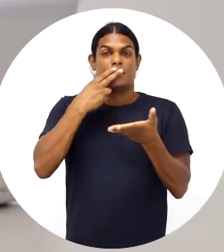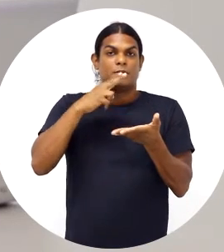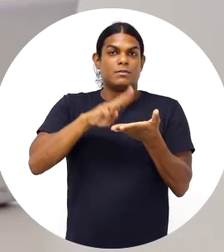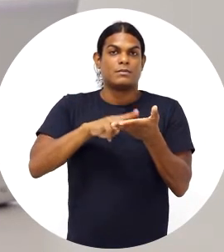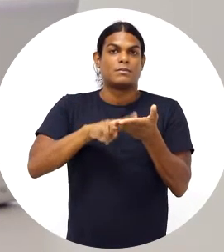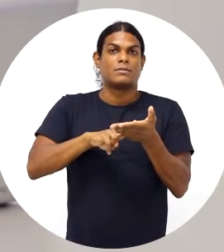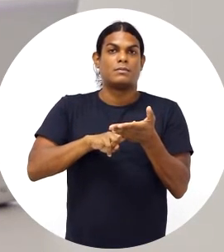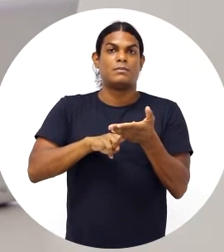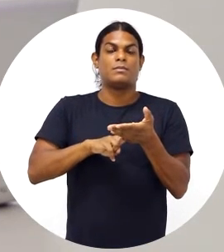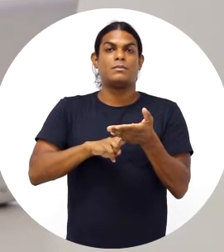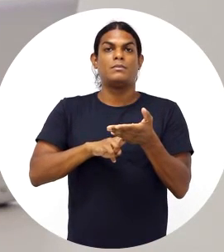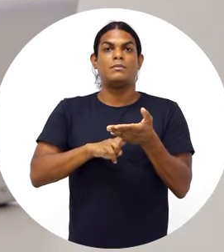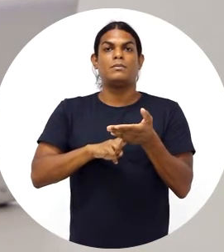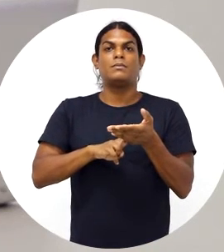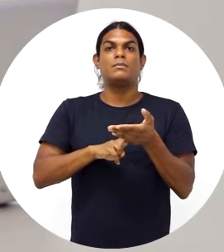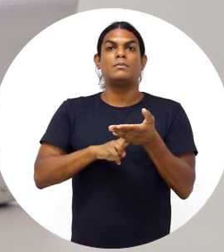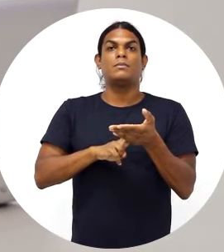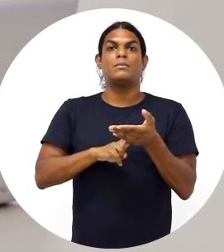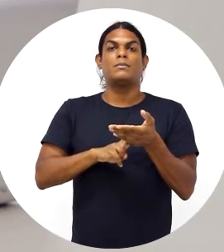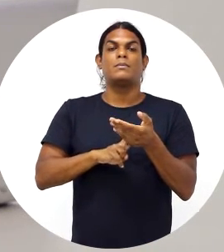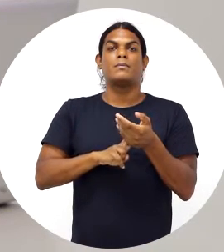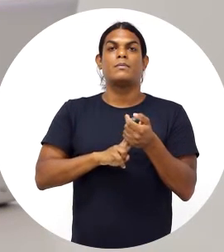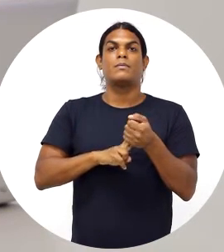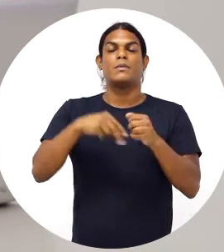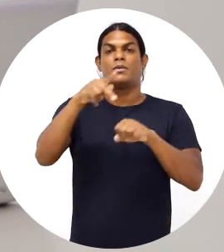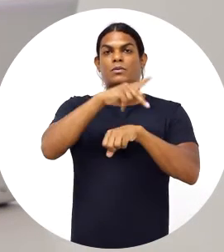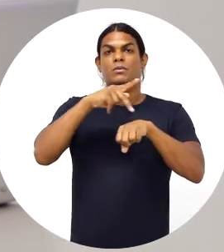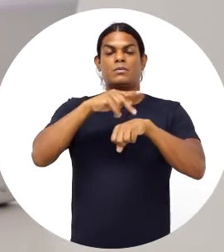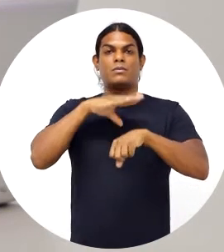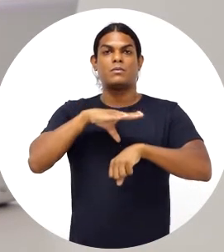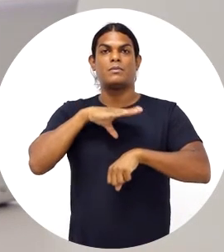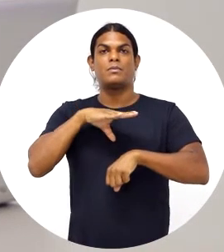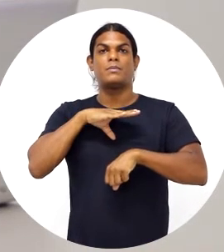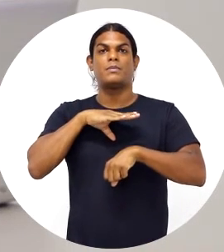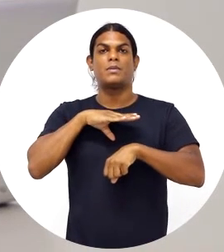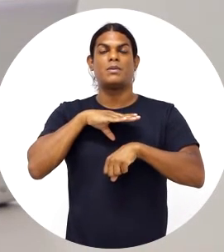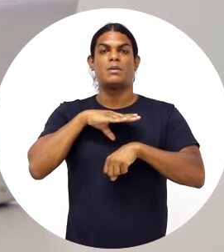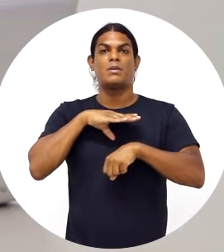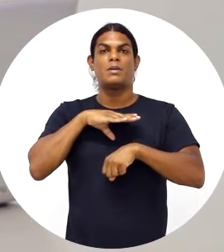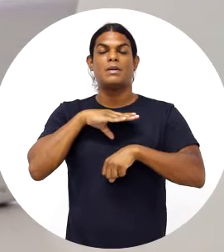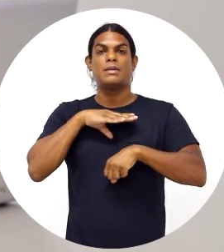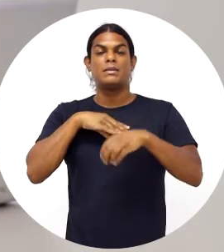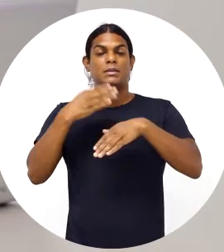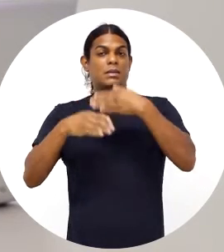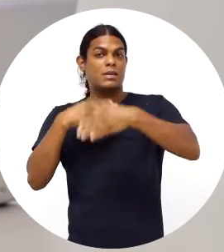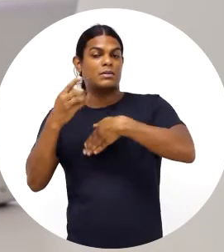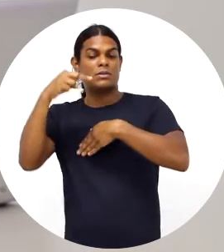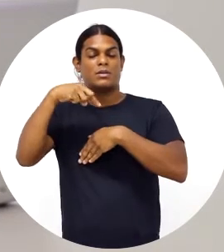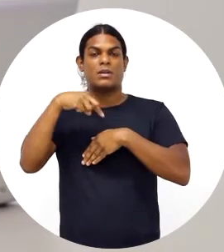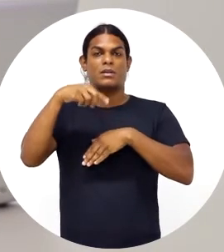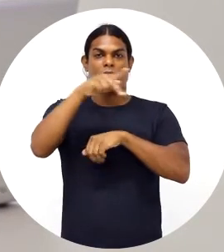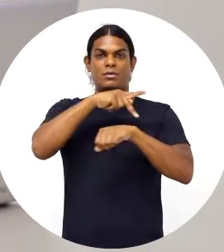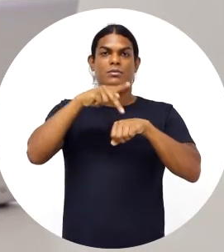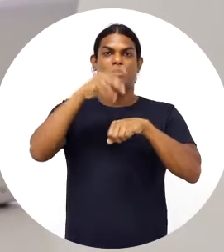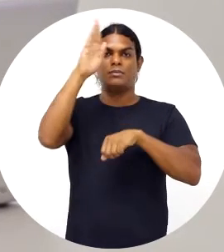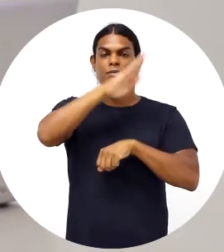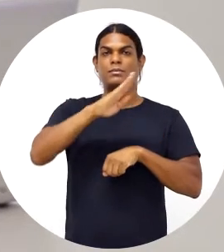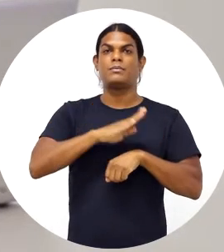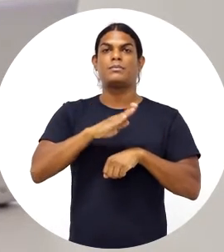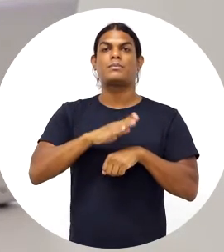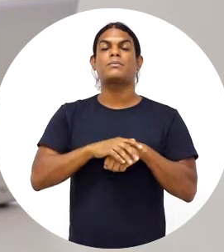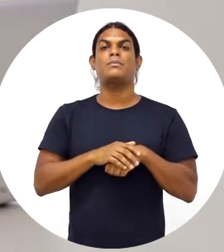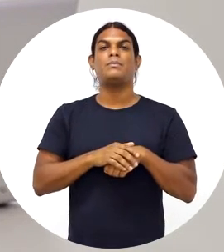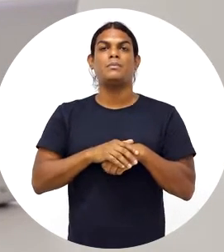os tratados dos portugueses, né, sobre o Brasil. E aí, a gente disse que o texto fundador seria